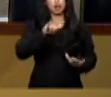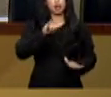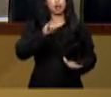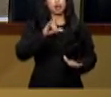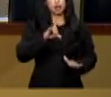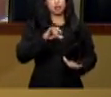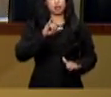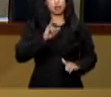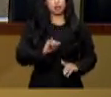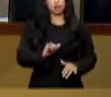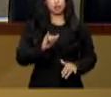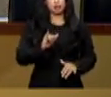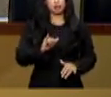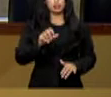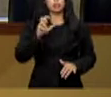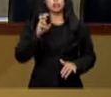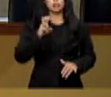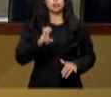Nas ADIs